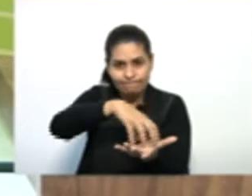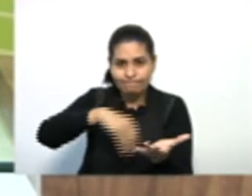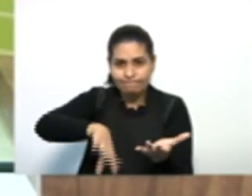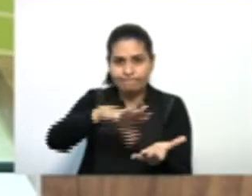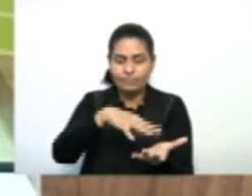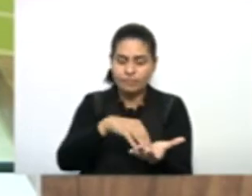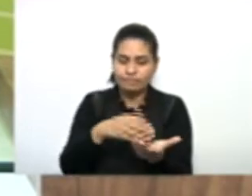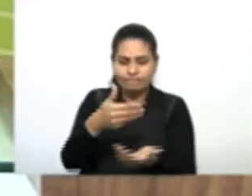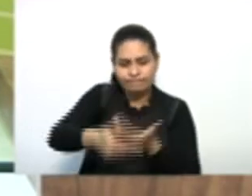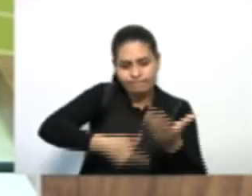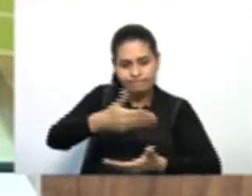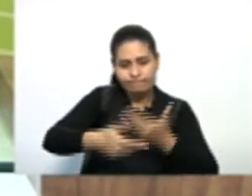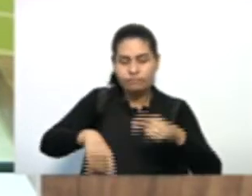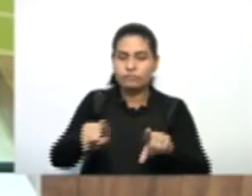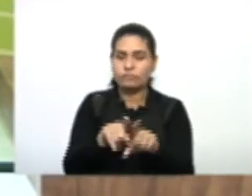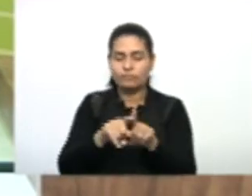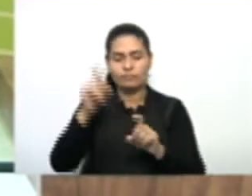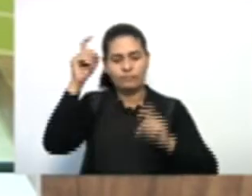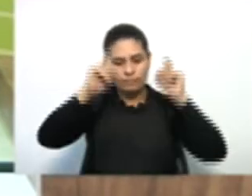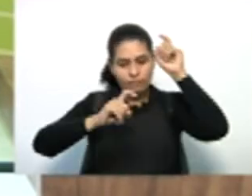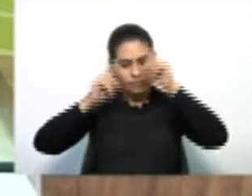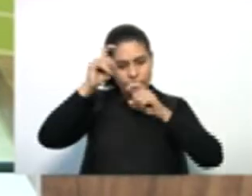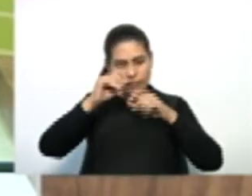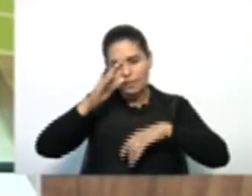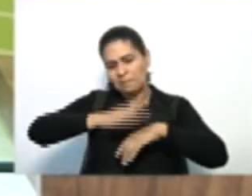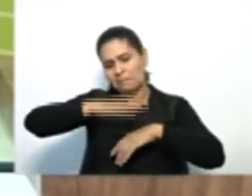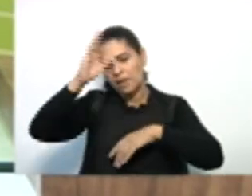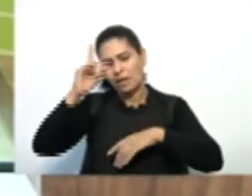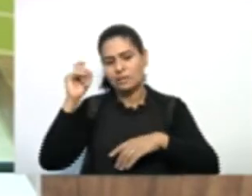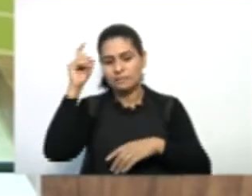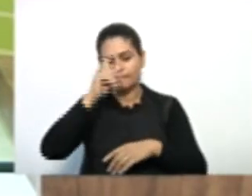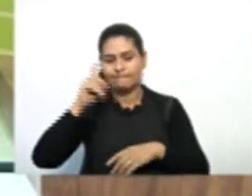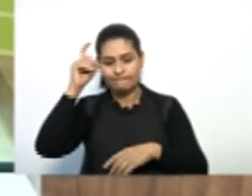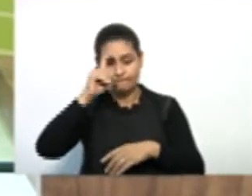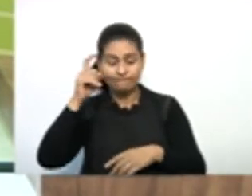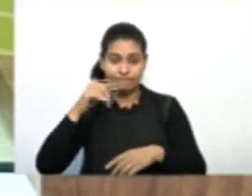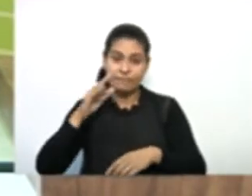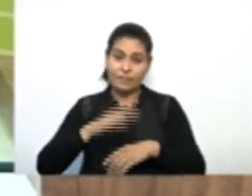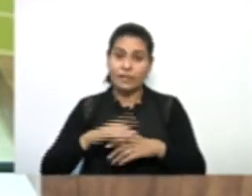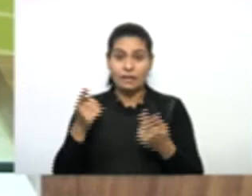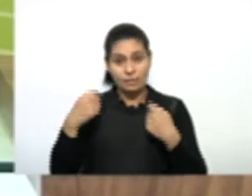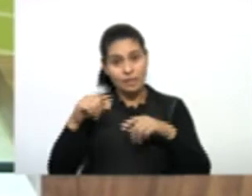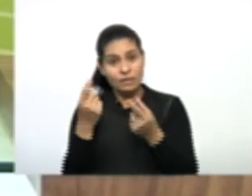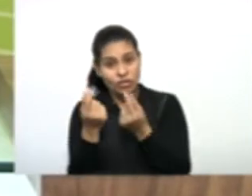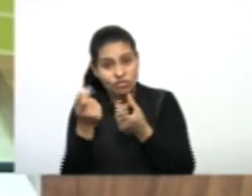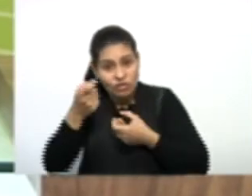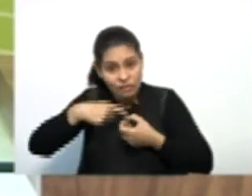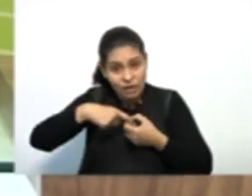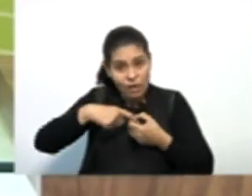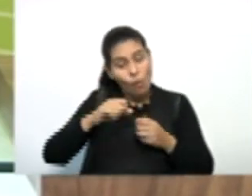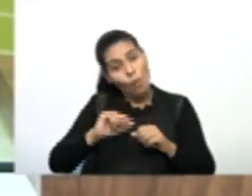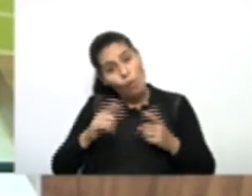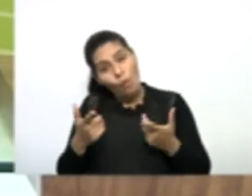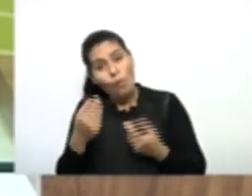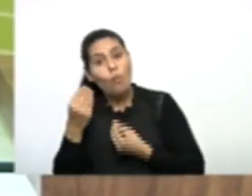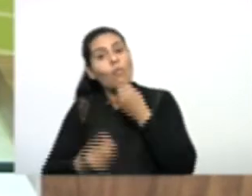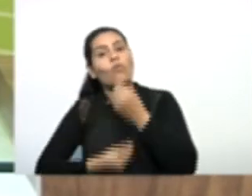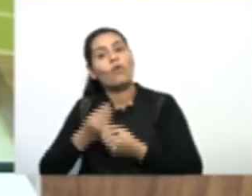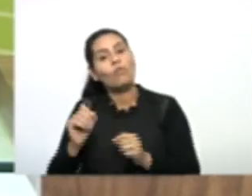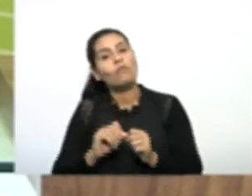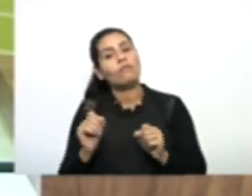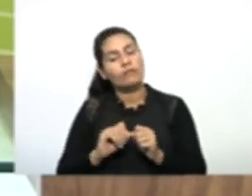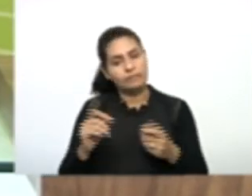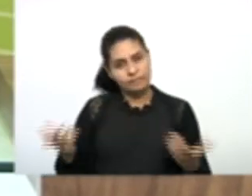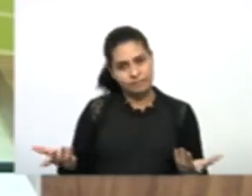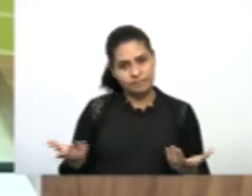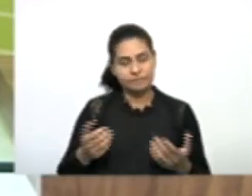mais compartilhado e a preocupação vai muito além de vai entrar dinheiro ou não vai entrar dinheiro, mas como os